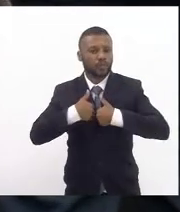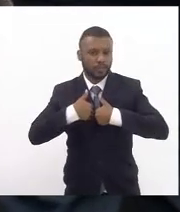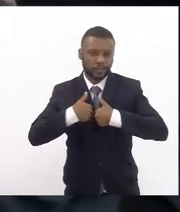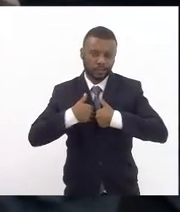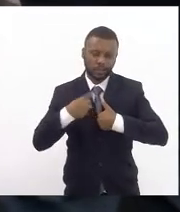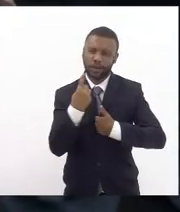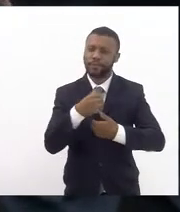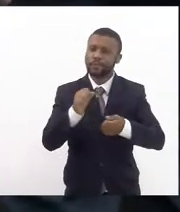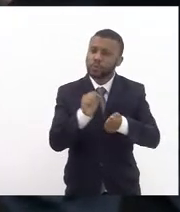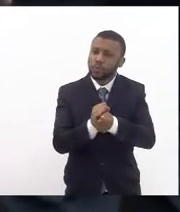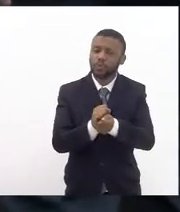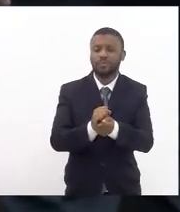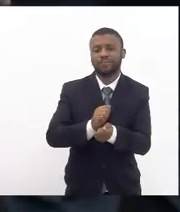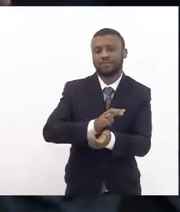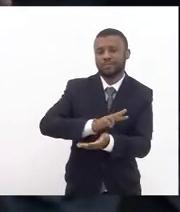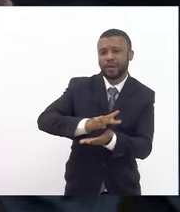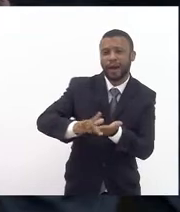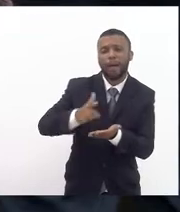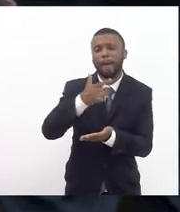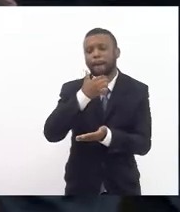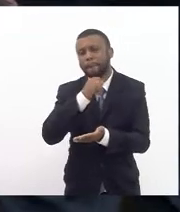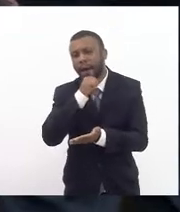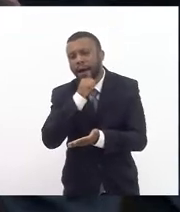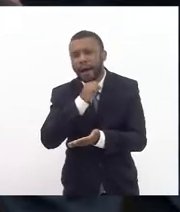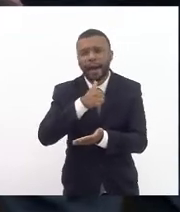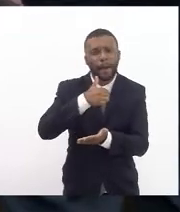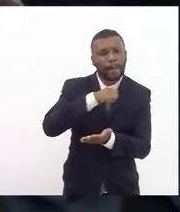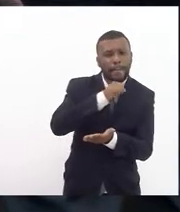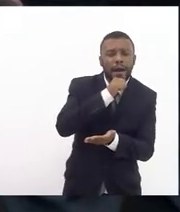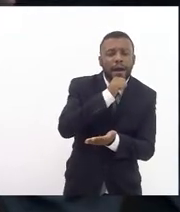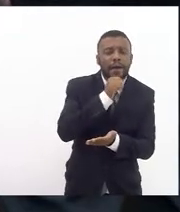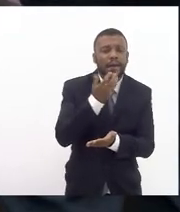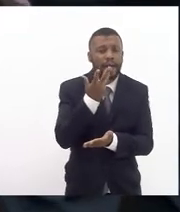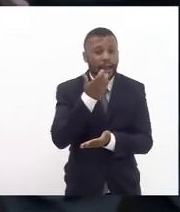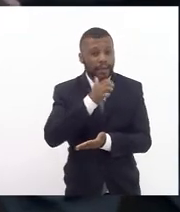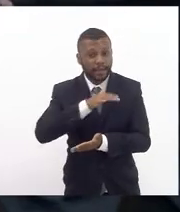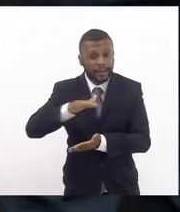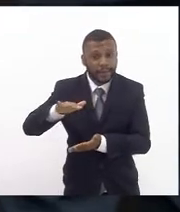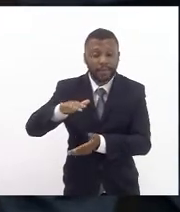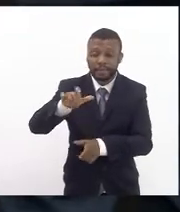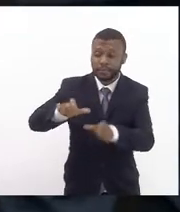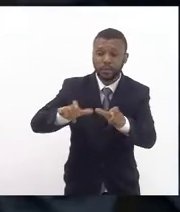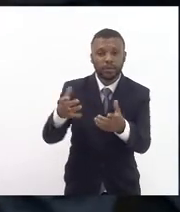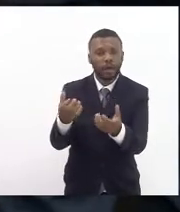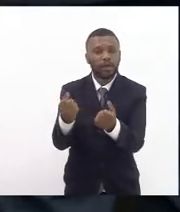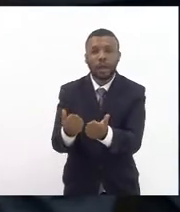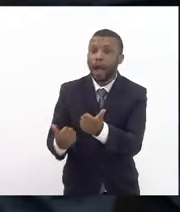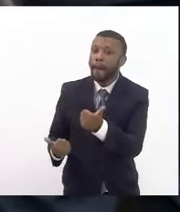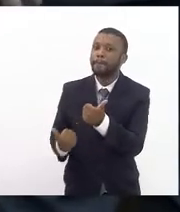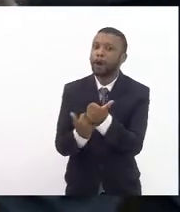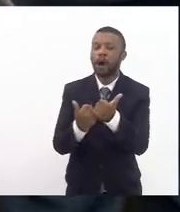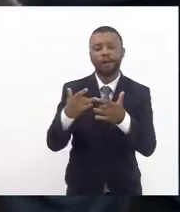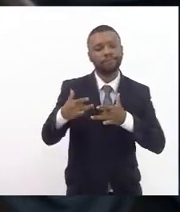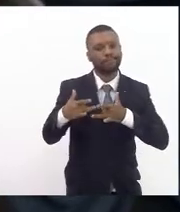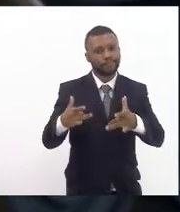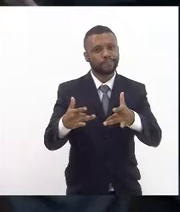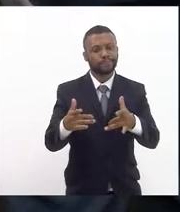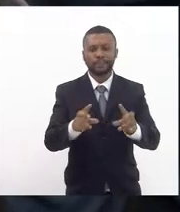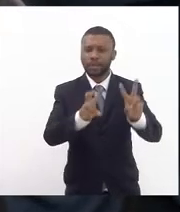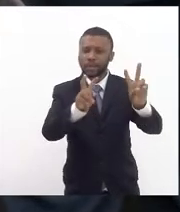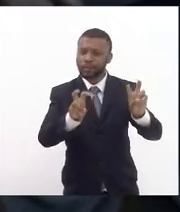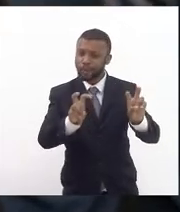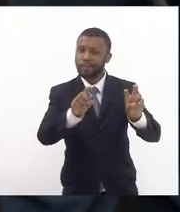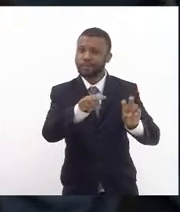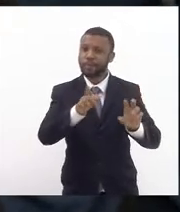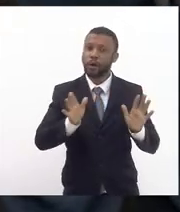pais, com crianças, com militantes, com pessoas que aderem à causa e à questão do